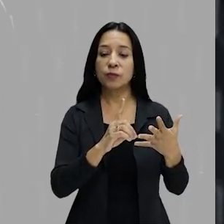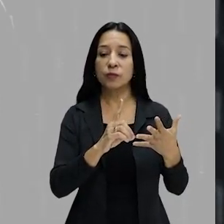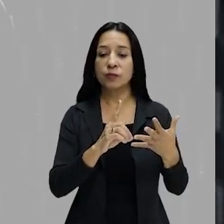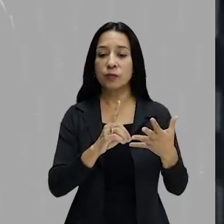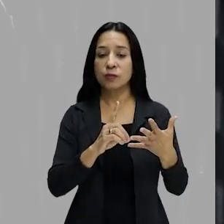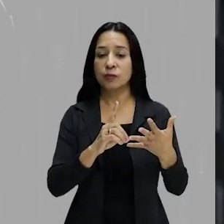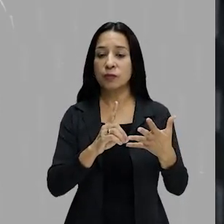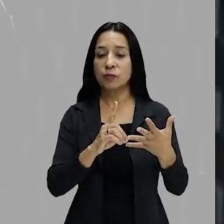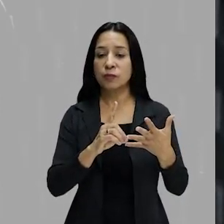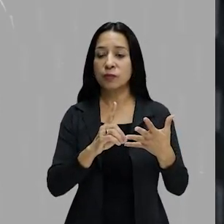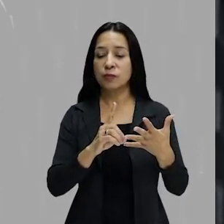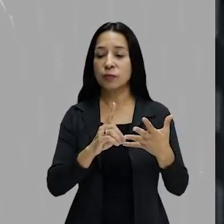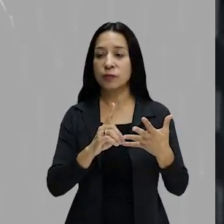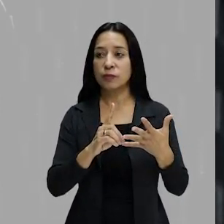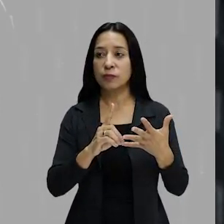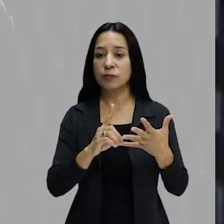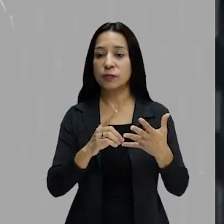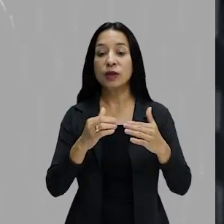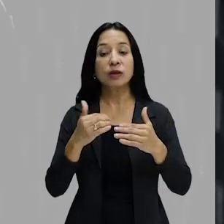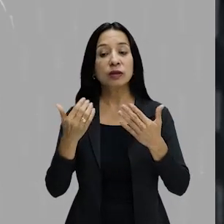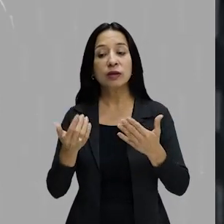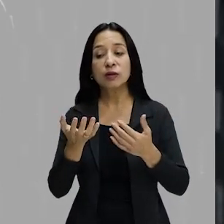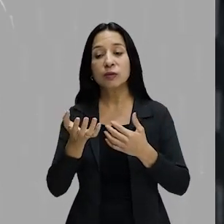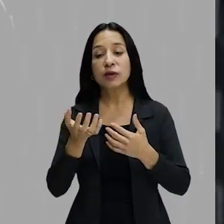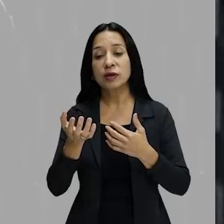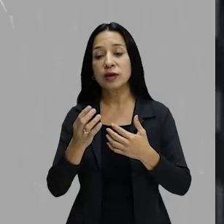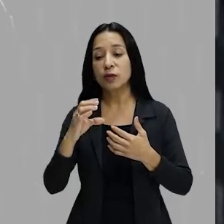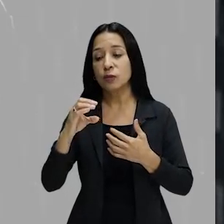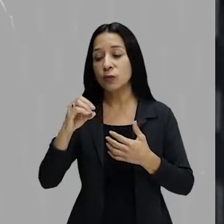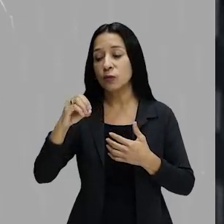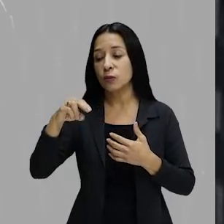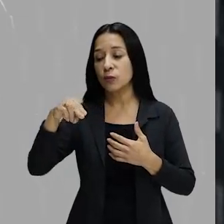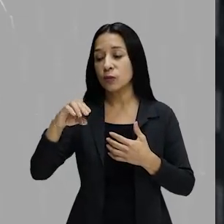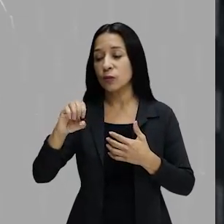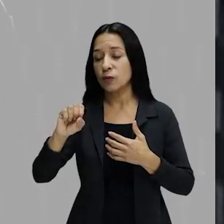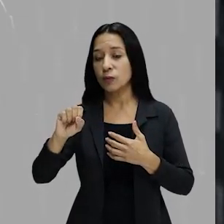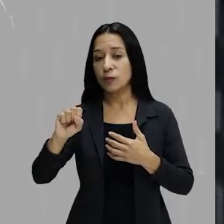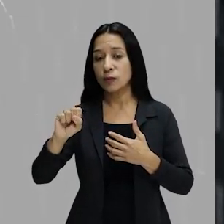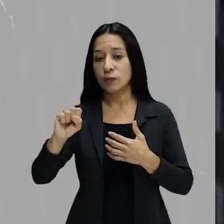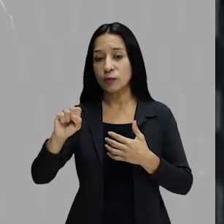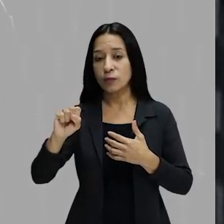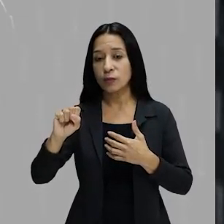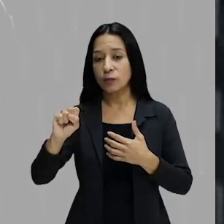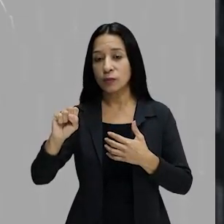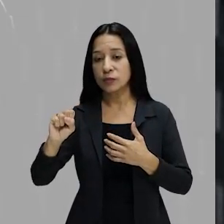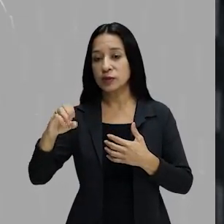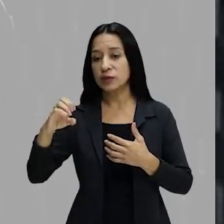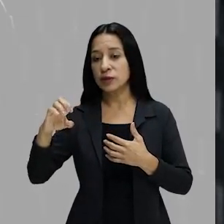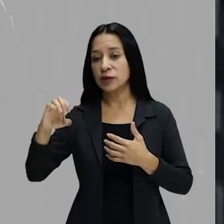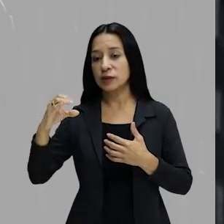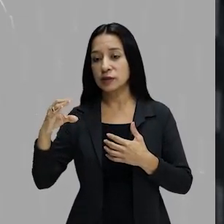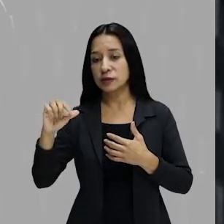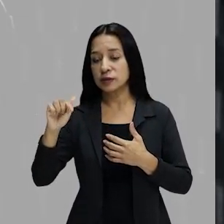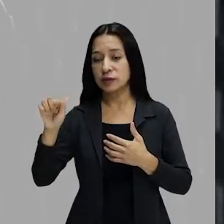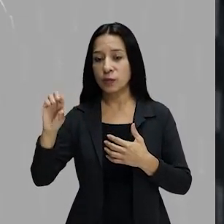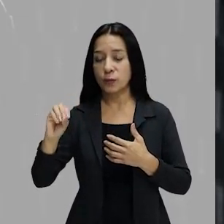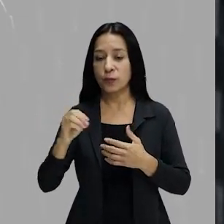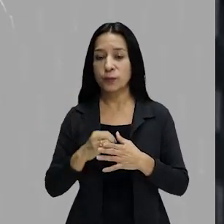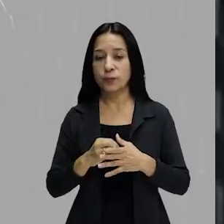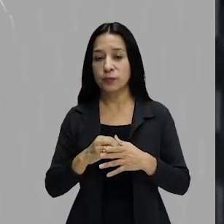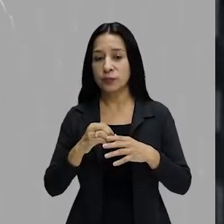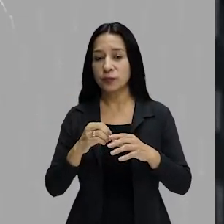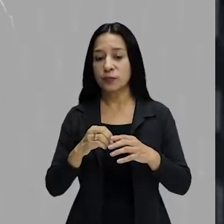adianta insistir, ele não vai concordar. Então, eu quero uma concessão. Tá bom? Letra A, letra